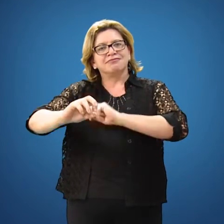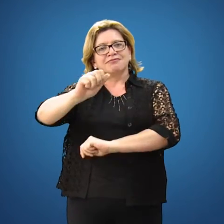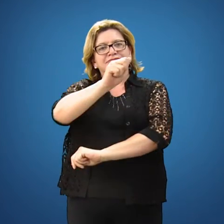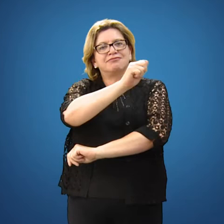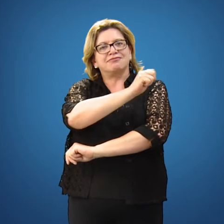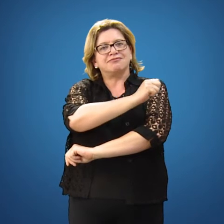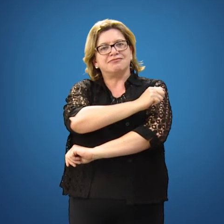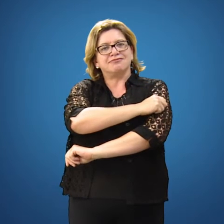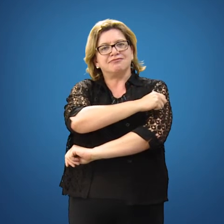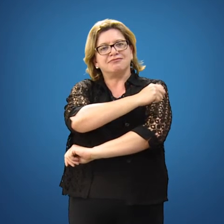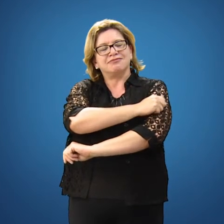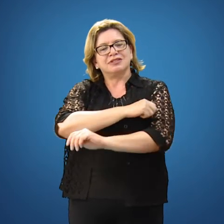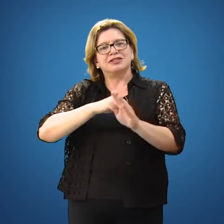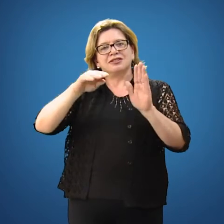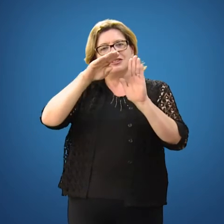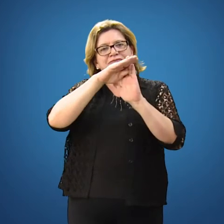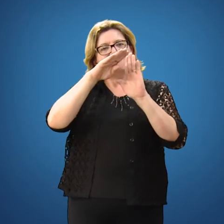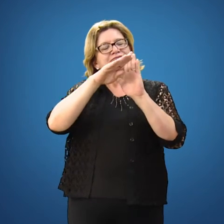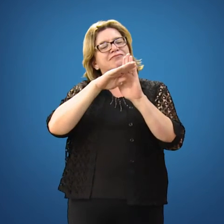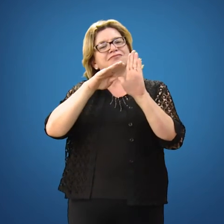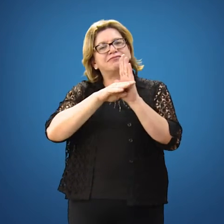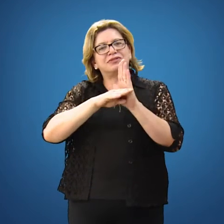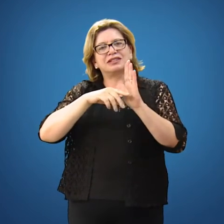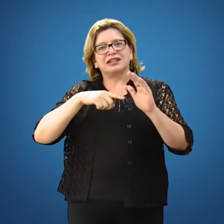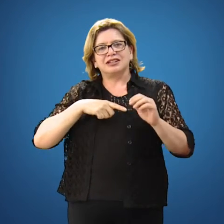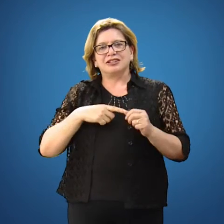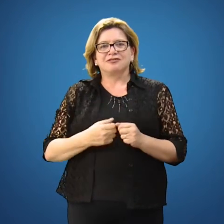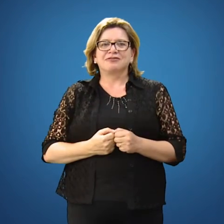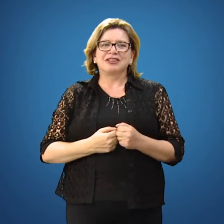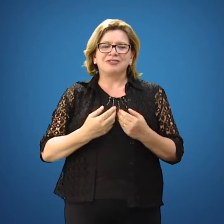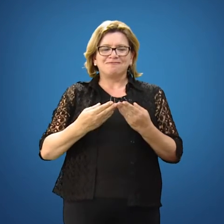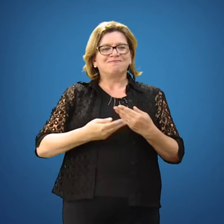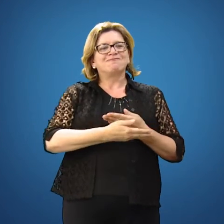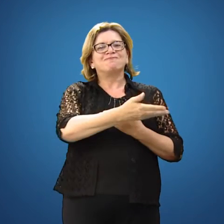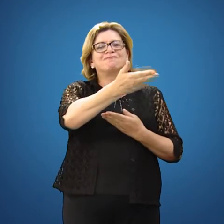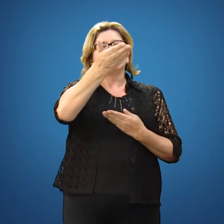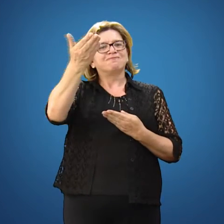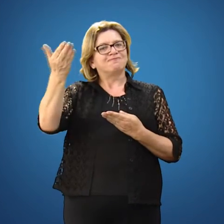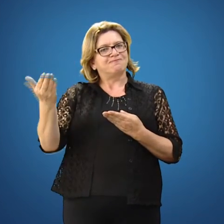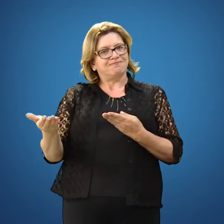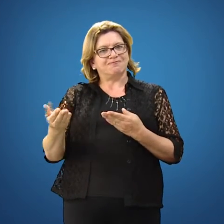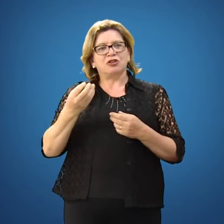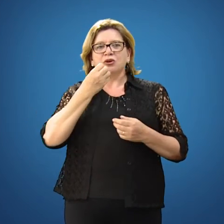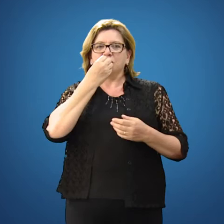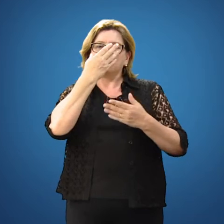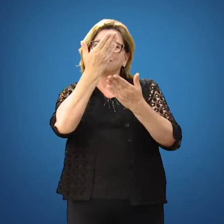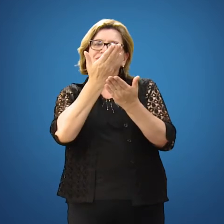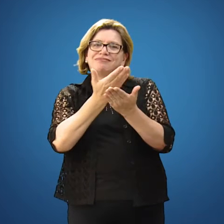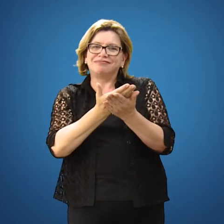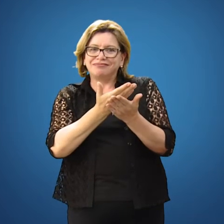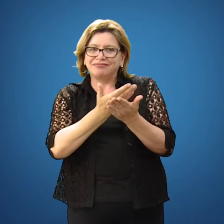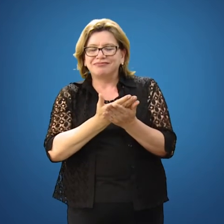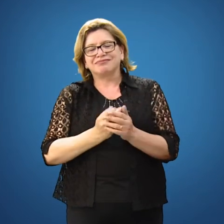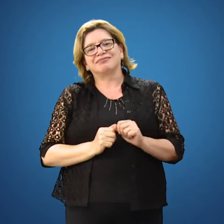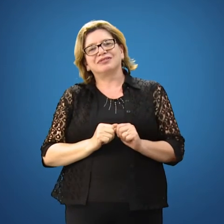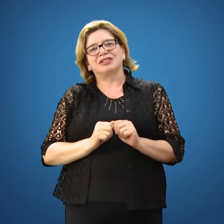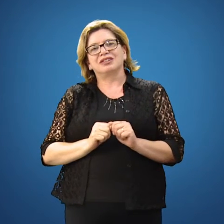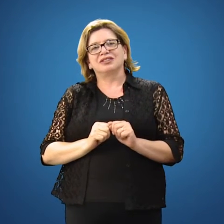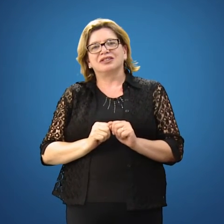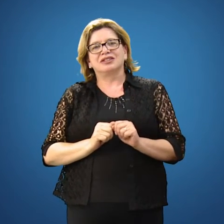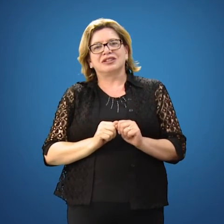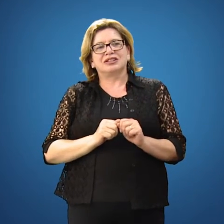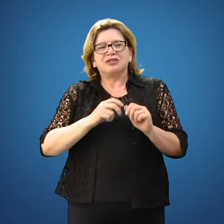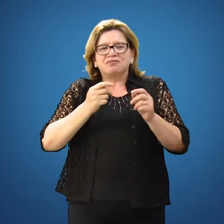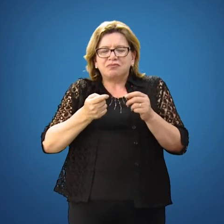da efetivação do seu planejamento. Então, eu desejo a todos vocês um bom estudo, né? Então,